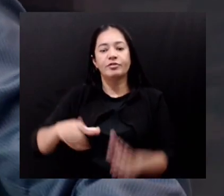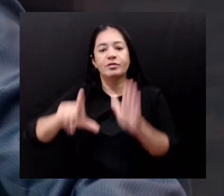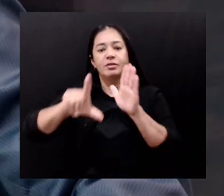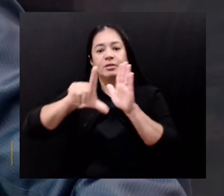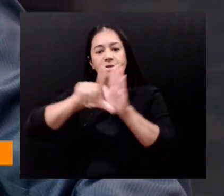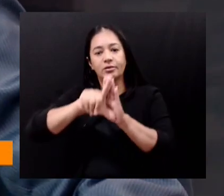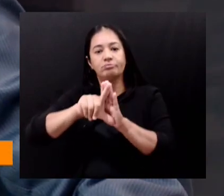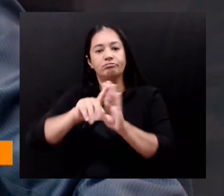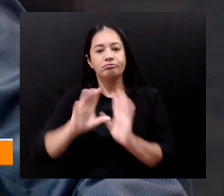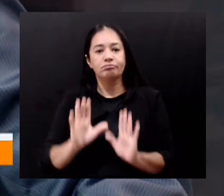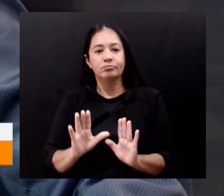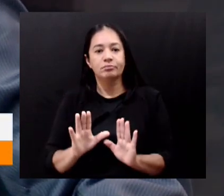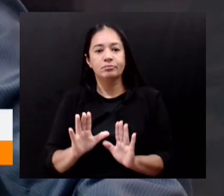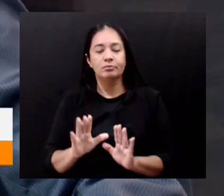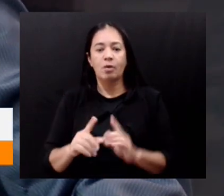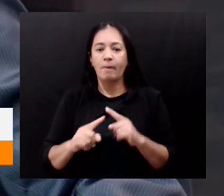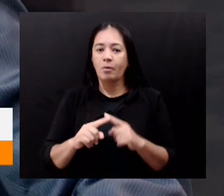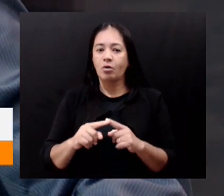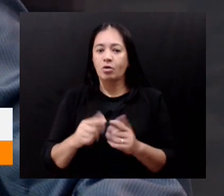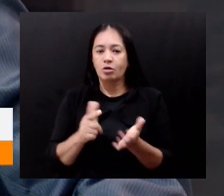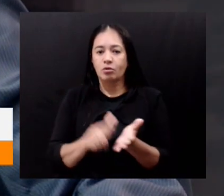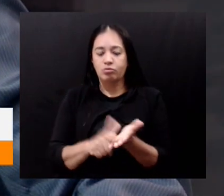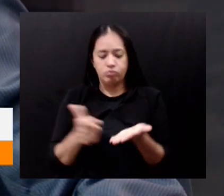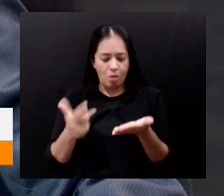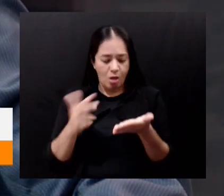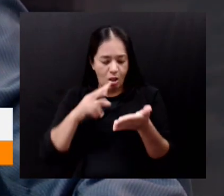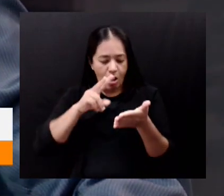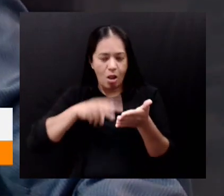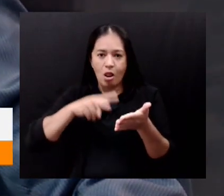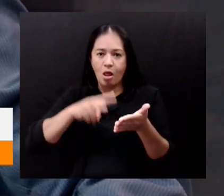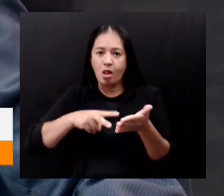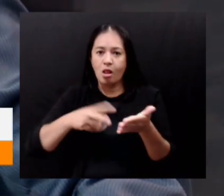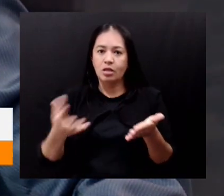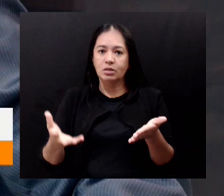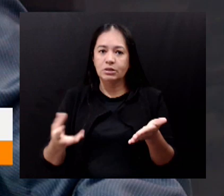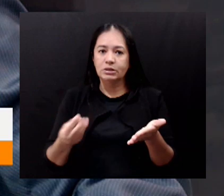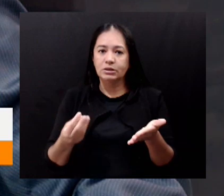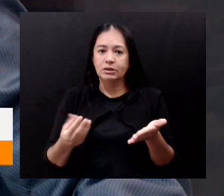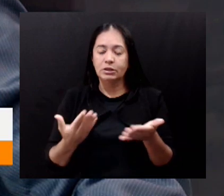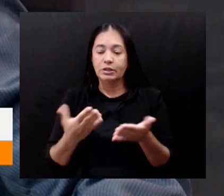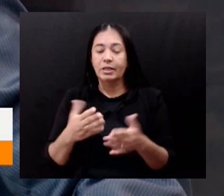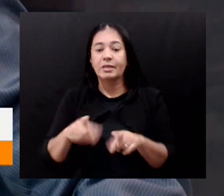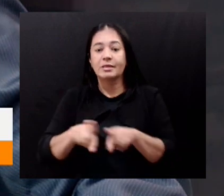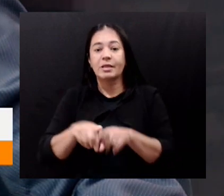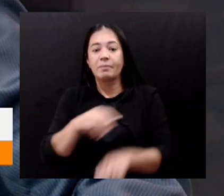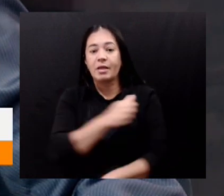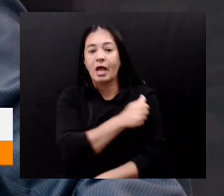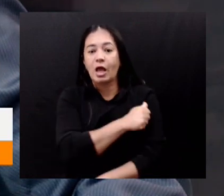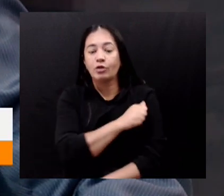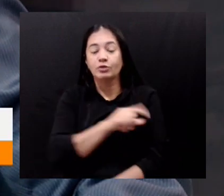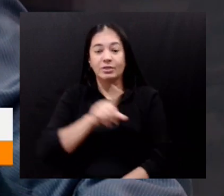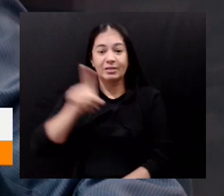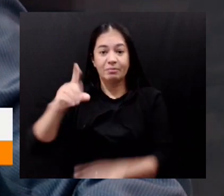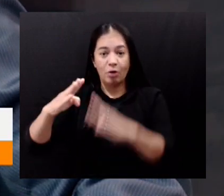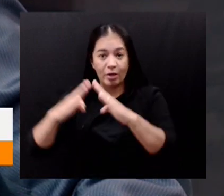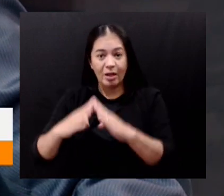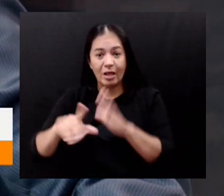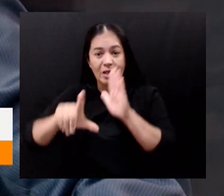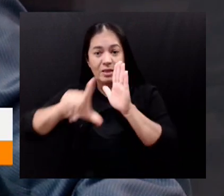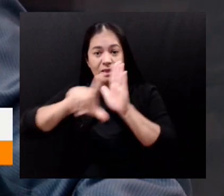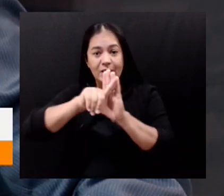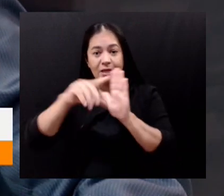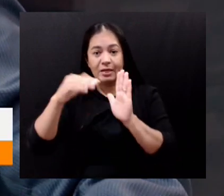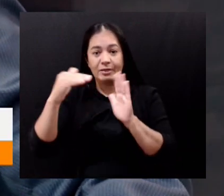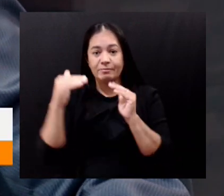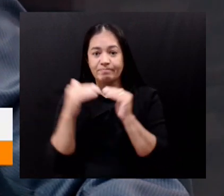jornais mesmo, eu tenho lido muito sobre até estudantes que estão lá Uhum. legalmente, tendo de sair dos Estados Verdade.